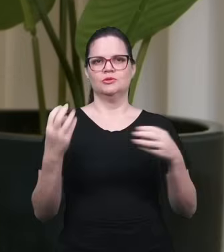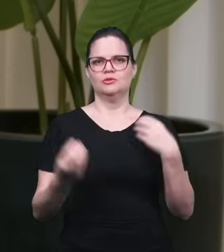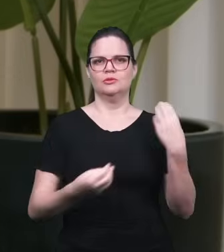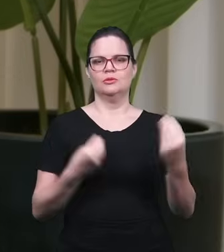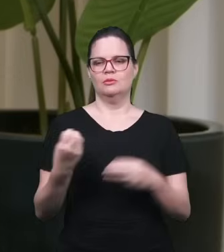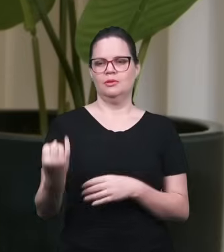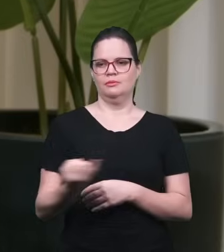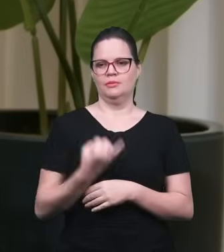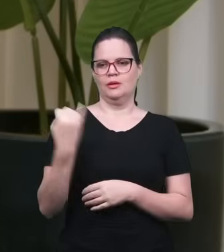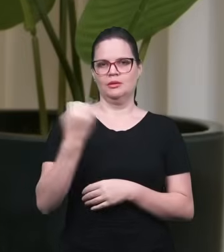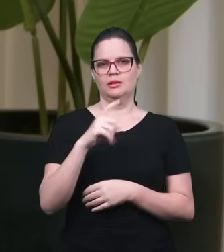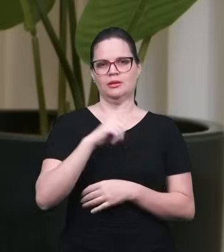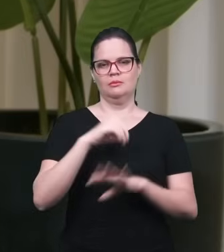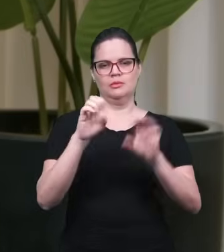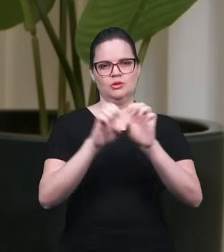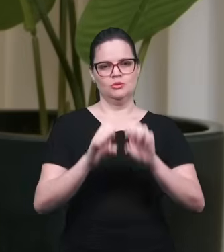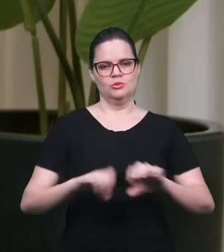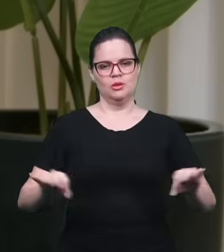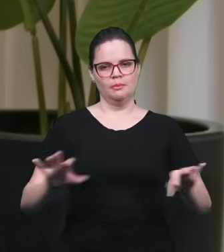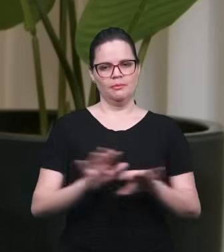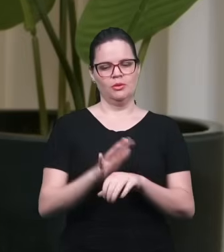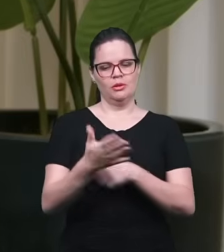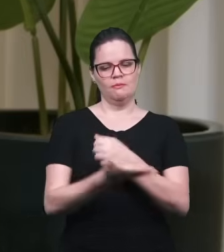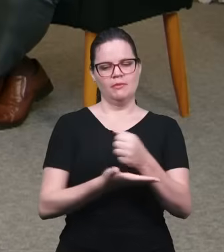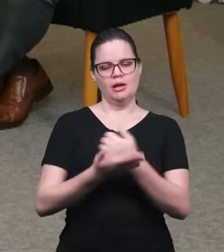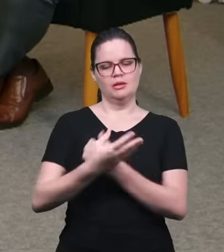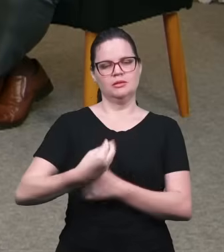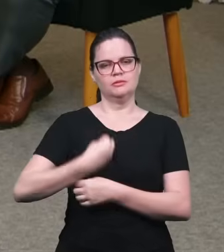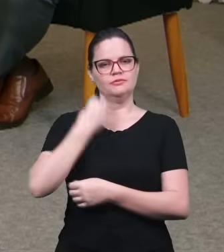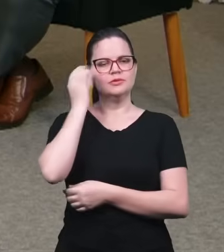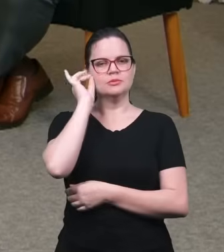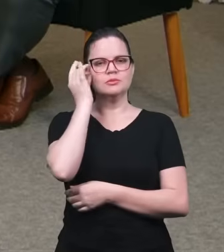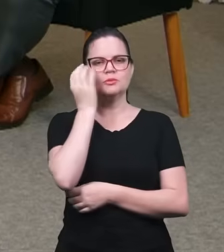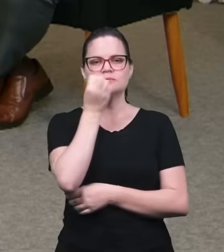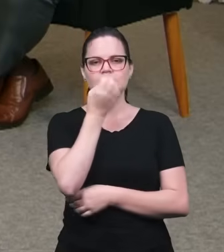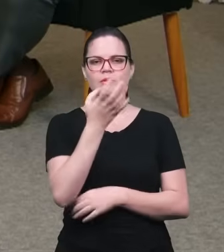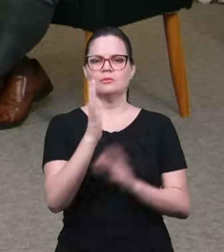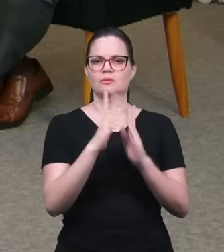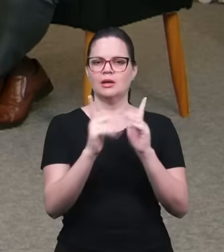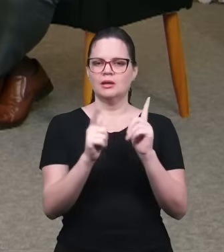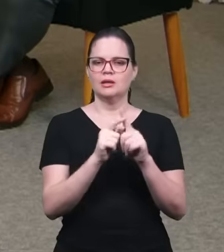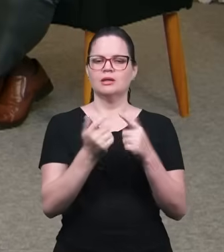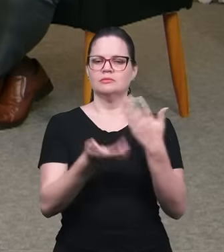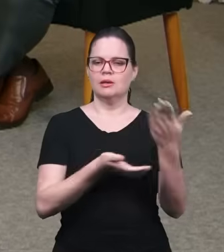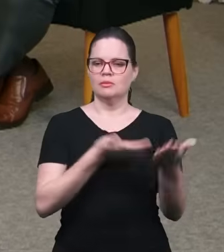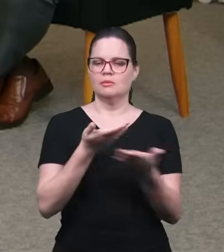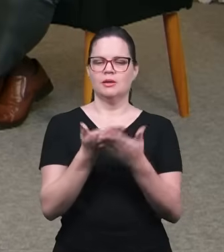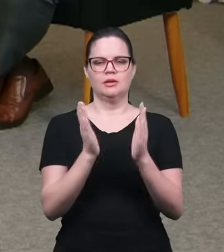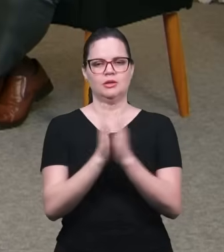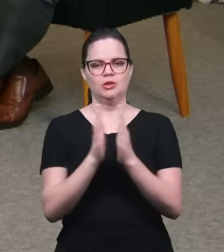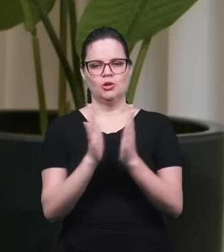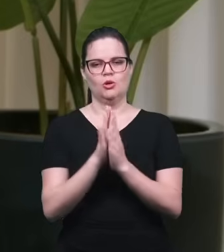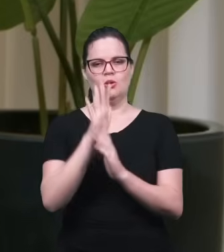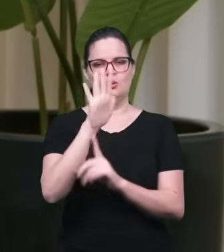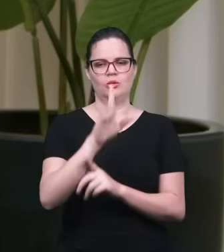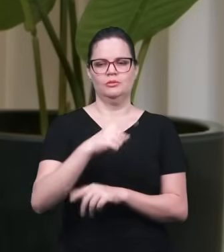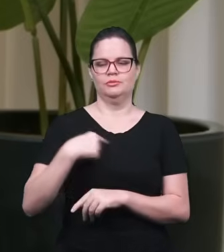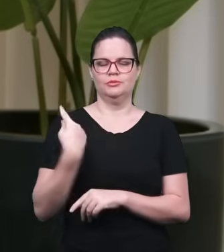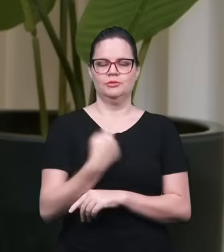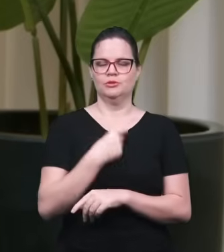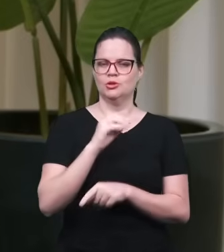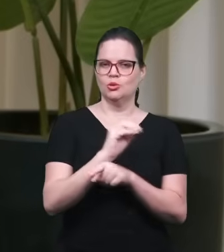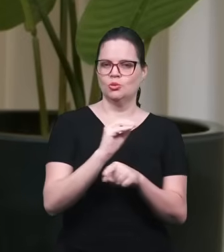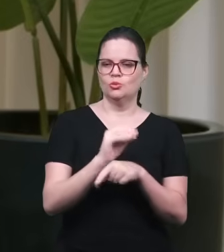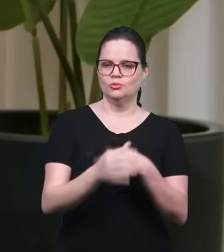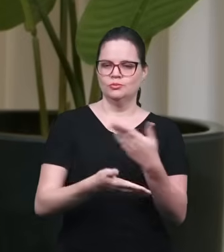de termos uma estrutura espiritual, uma igreja que se importa, que ore por nós, que tenha